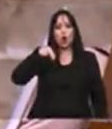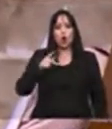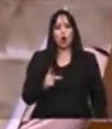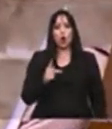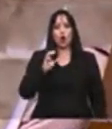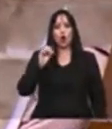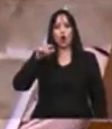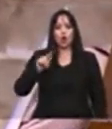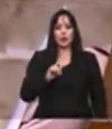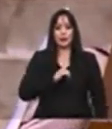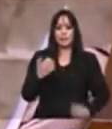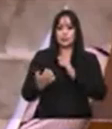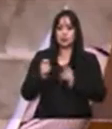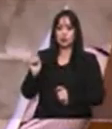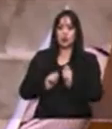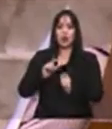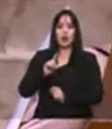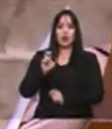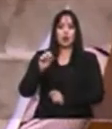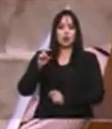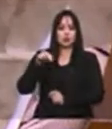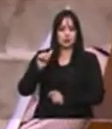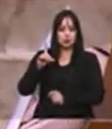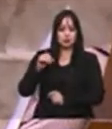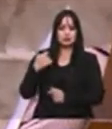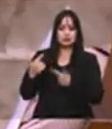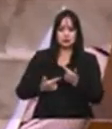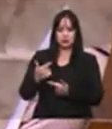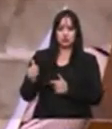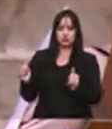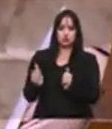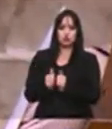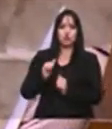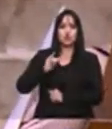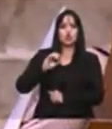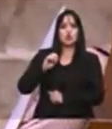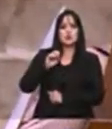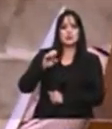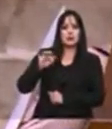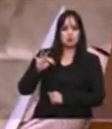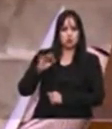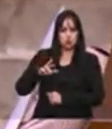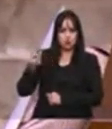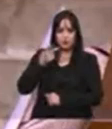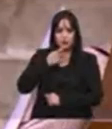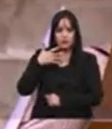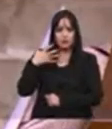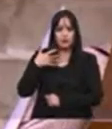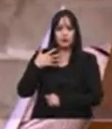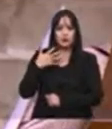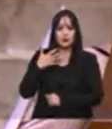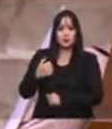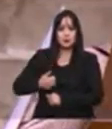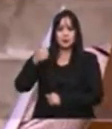empresa controlada por Leonardo Meireles, doleiro que trabalhava em conjunto com Iosef. Em outras palavras, o itinerário da